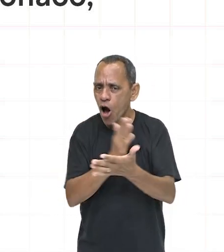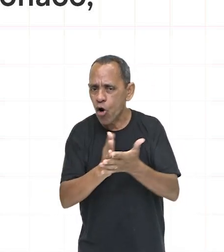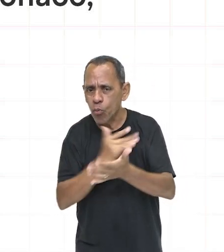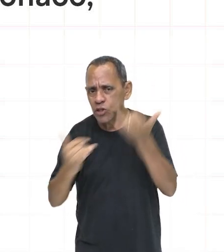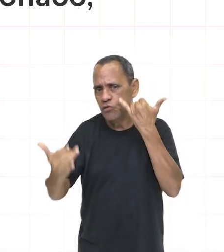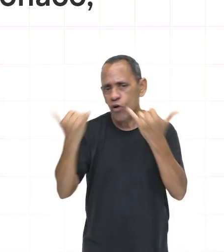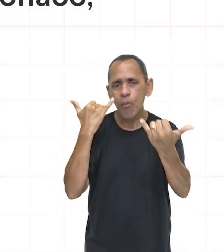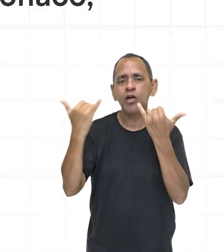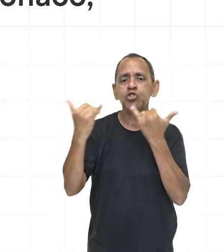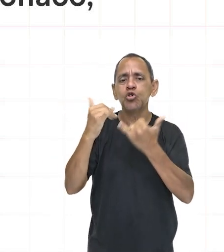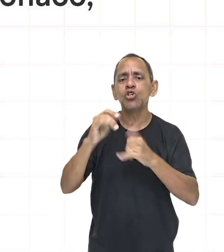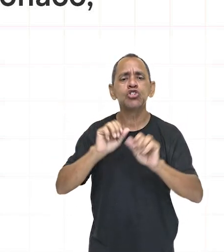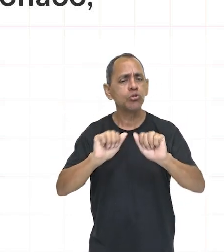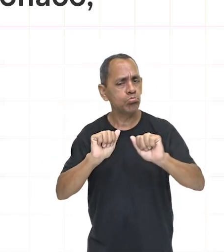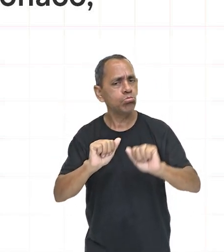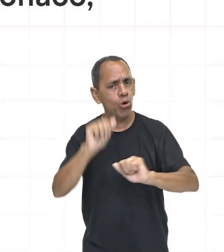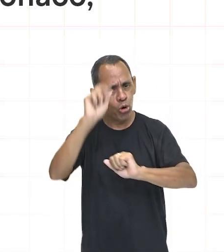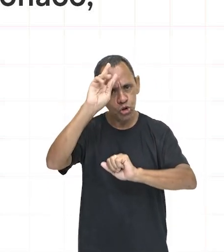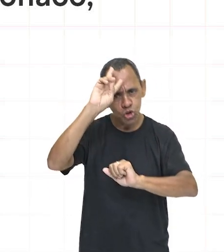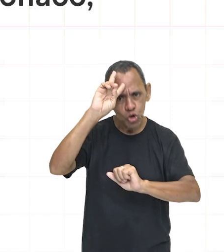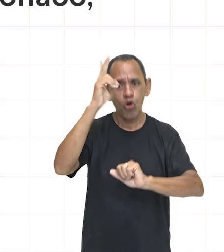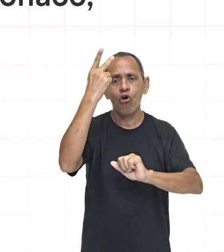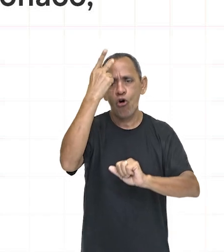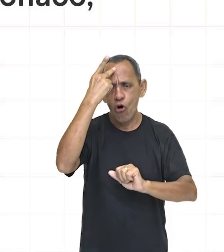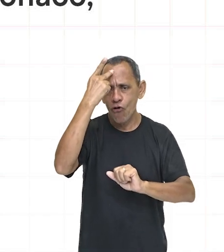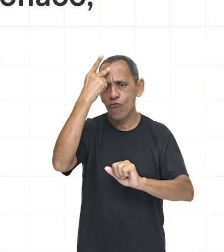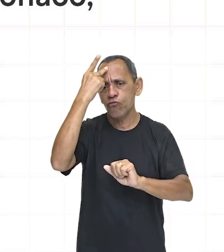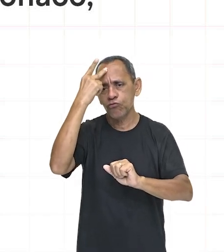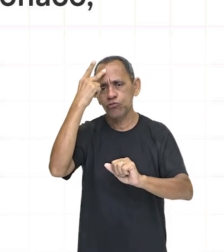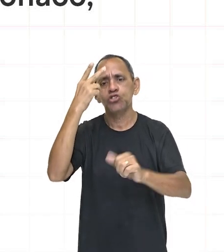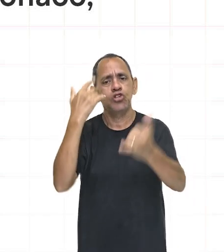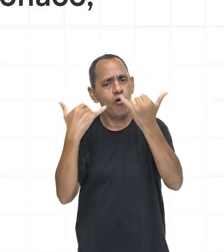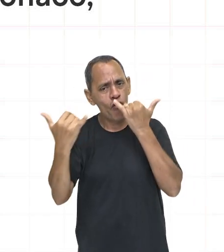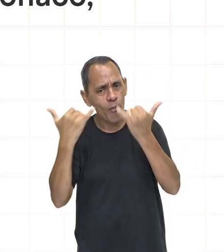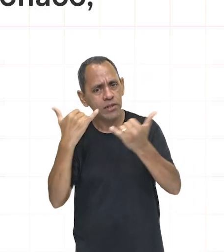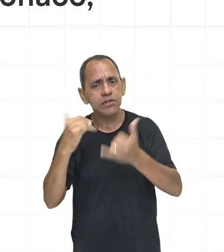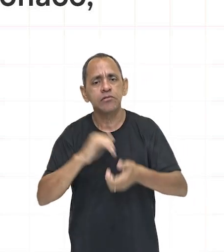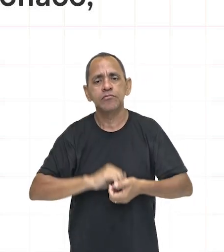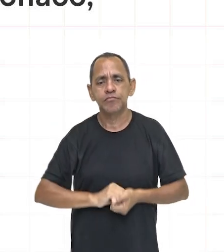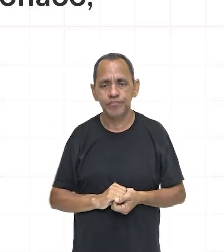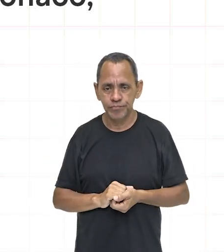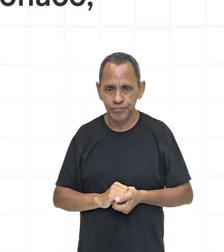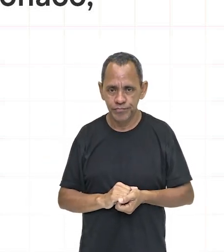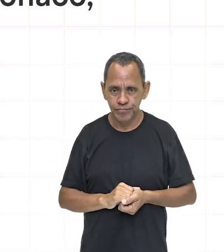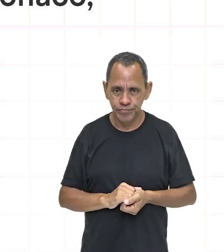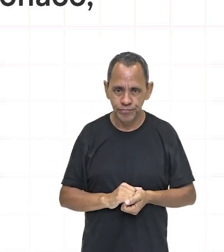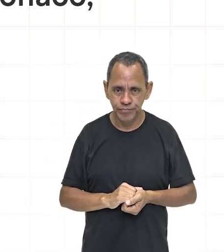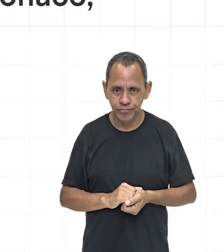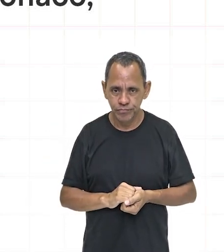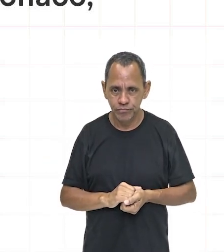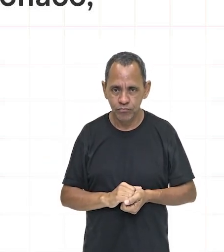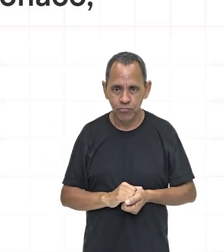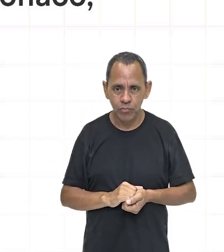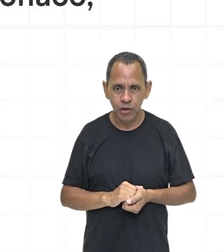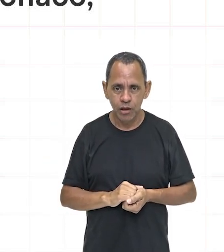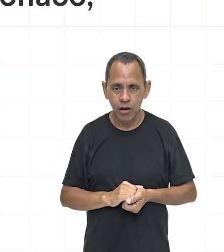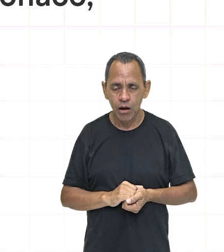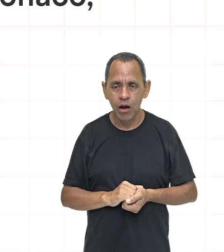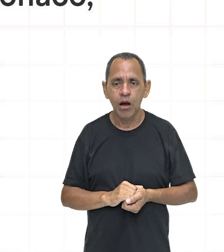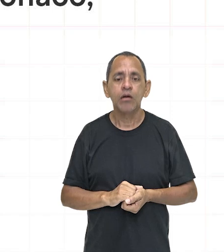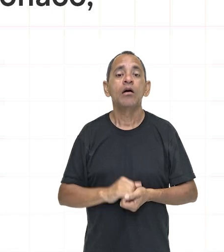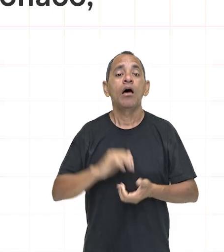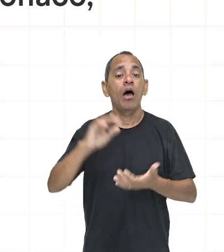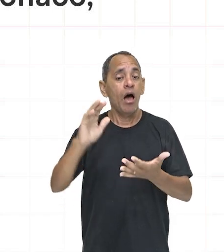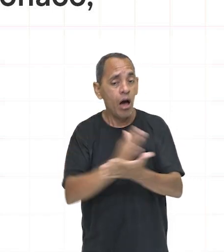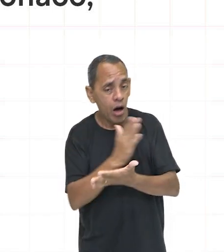euro, tá? Vão ter países que fazem parte da União Europeia, porém não utilizam o euro, e